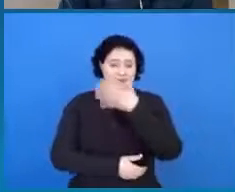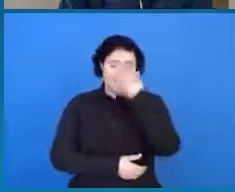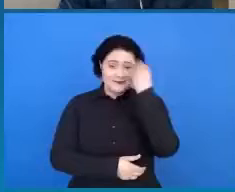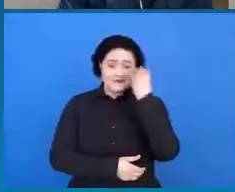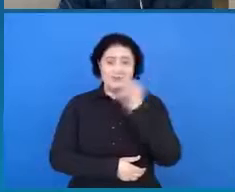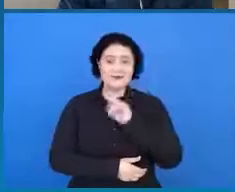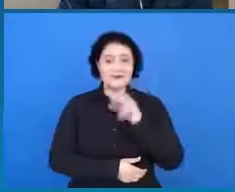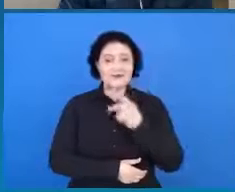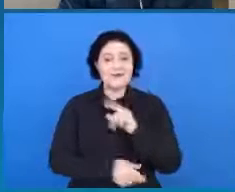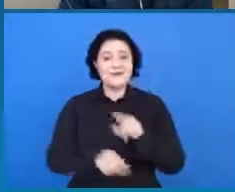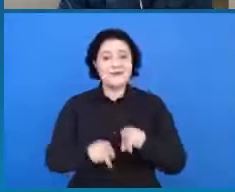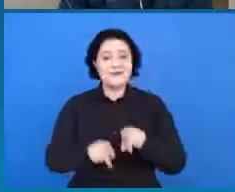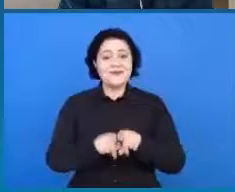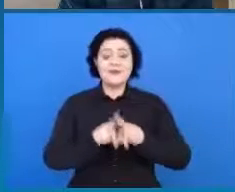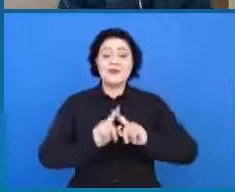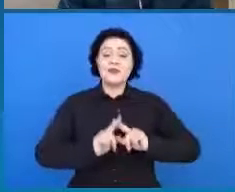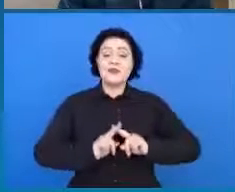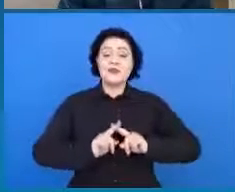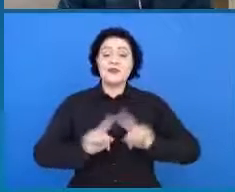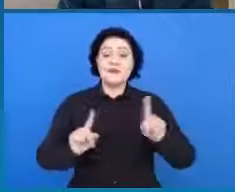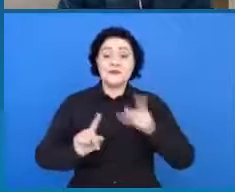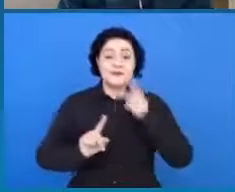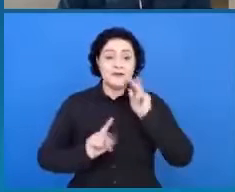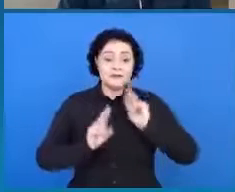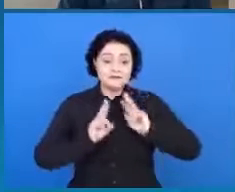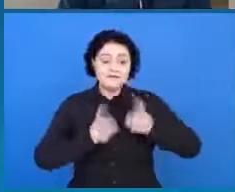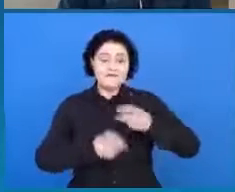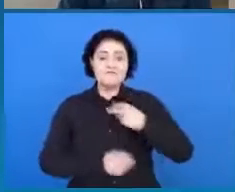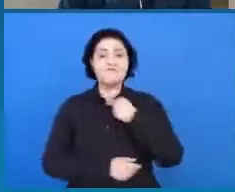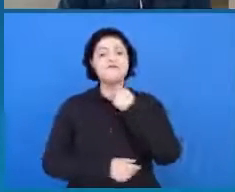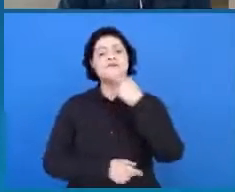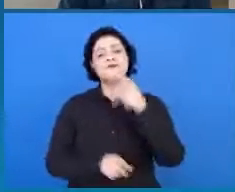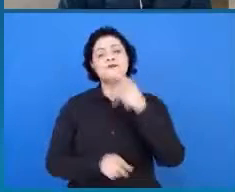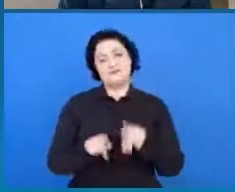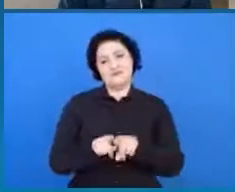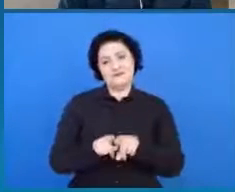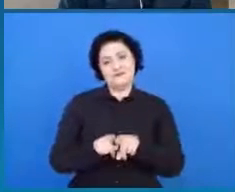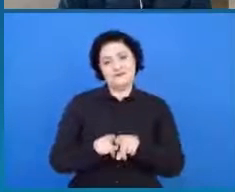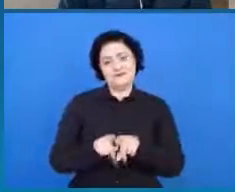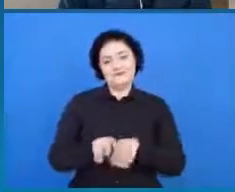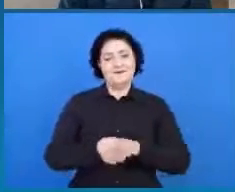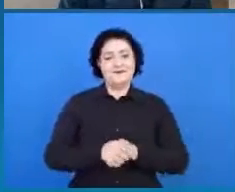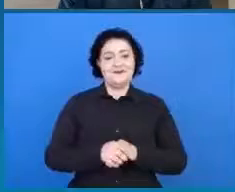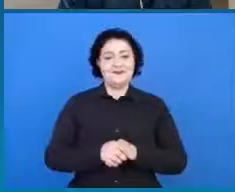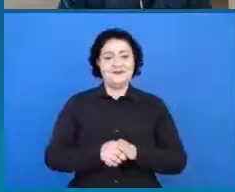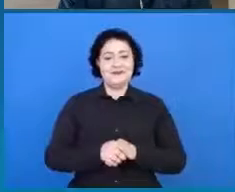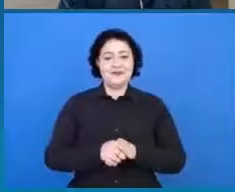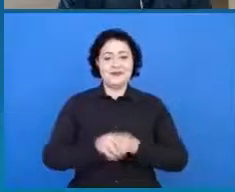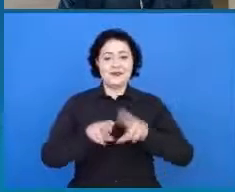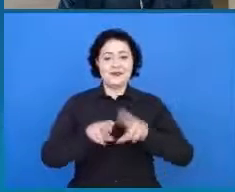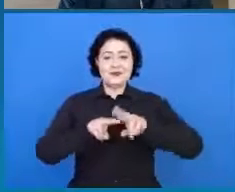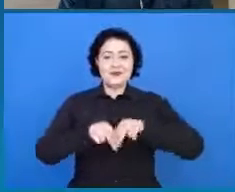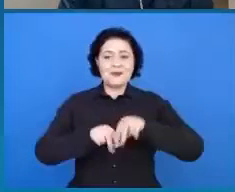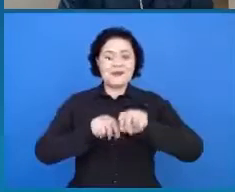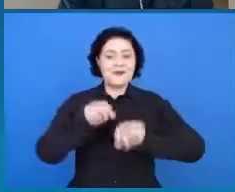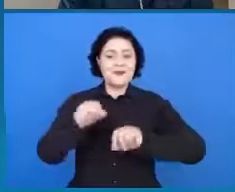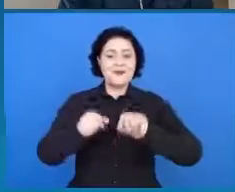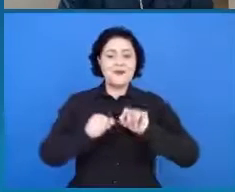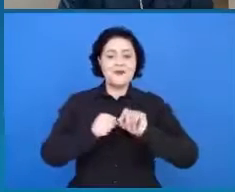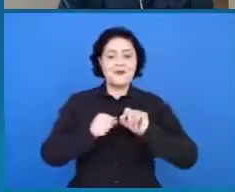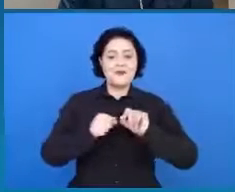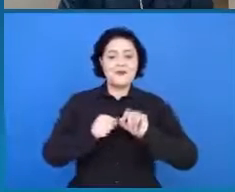e ela disse que reconheceu pela voz sabe então o Momento Espírita